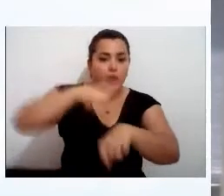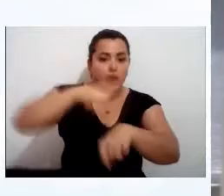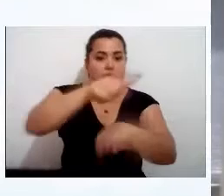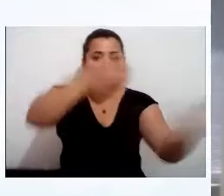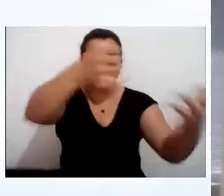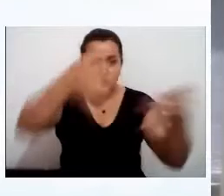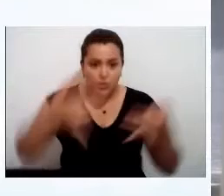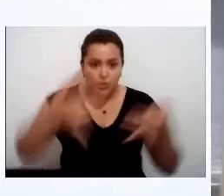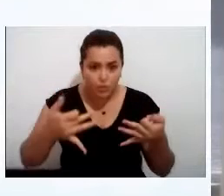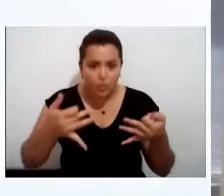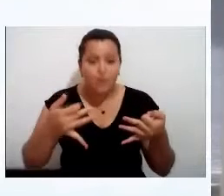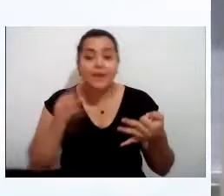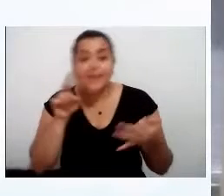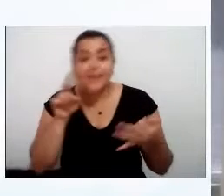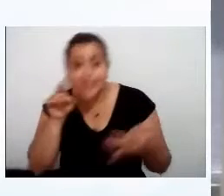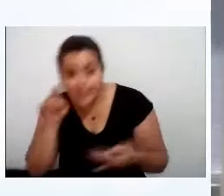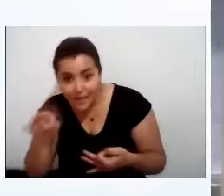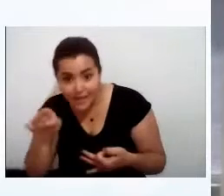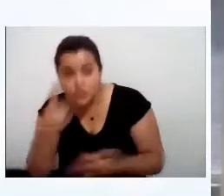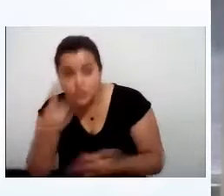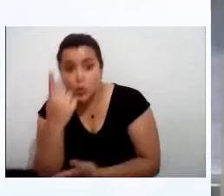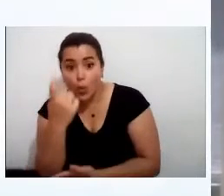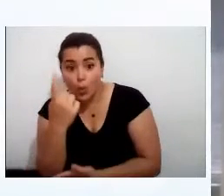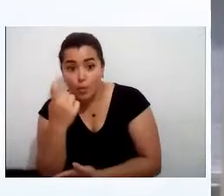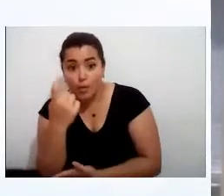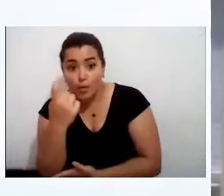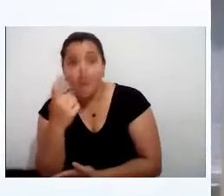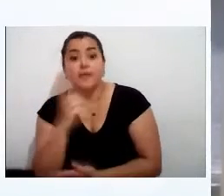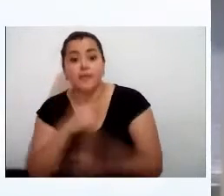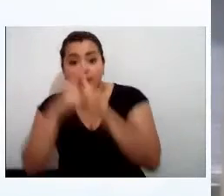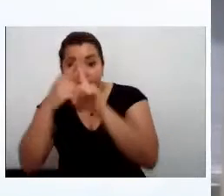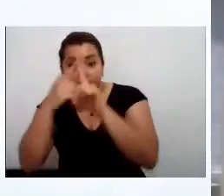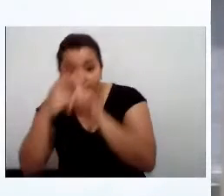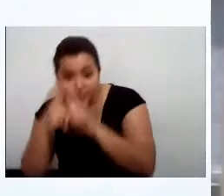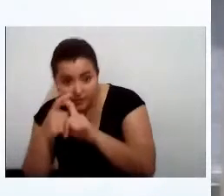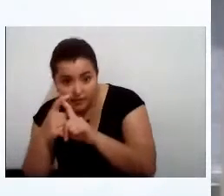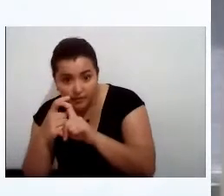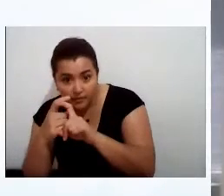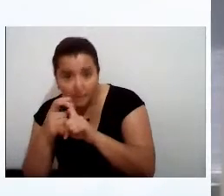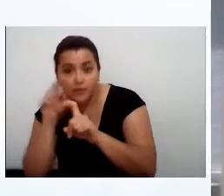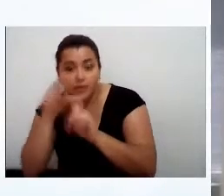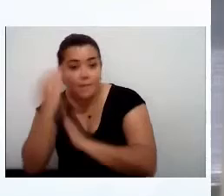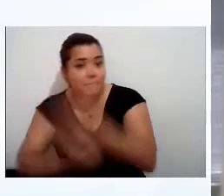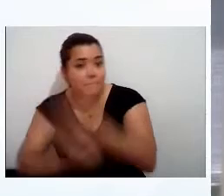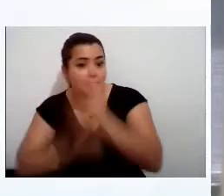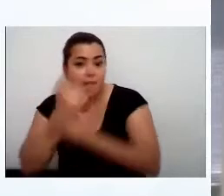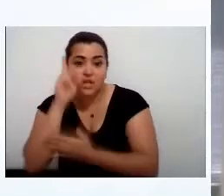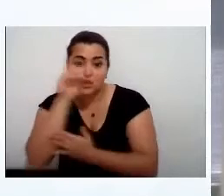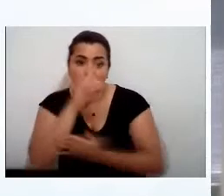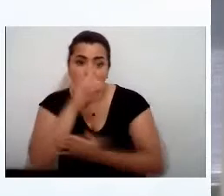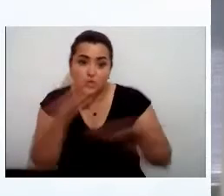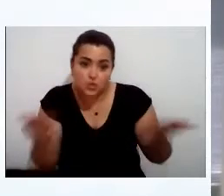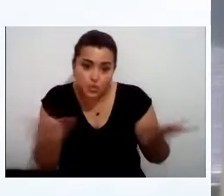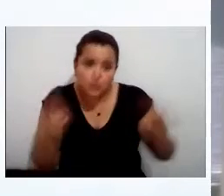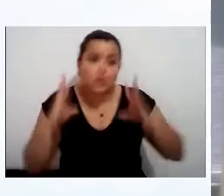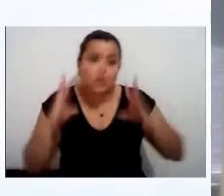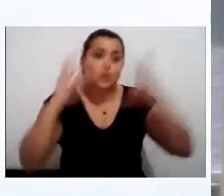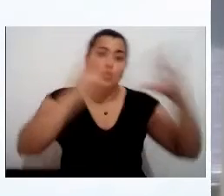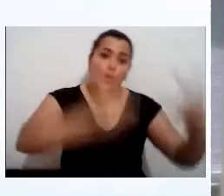você pontua ali como uma das cláusulas, né, que mais prejudica os trabalhadores. É com você.